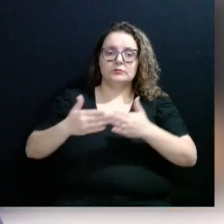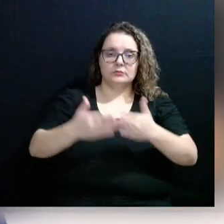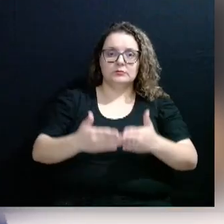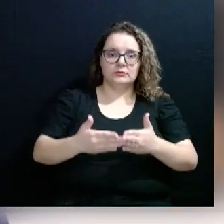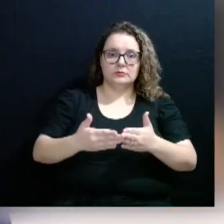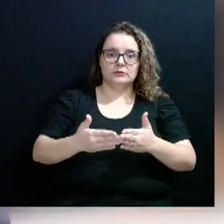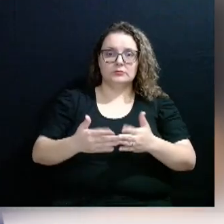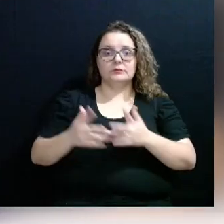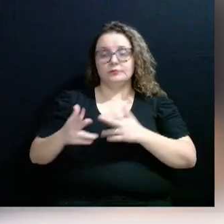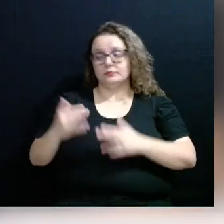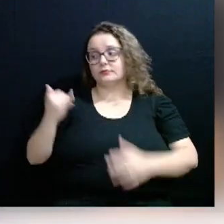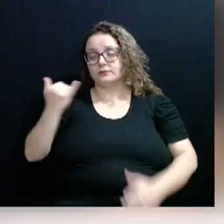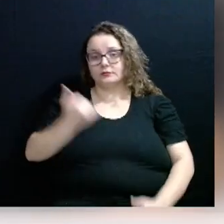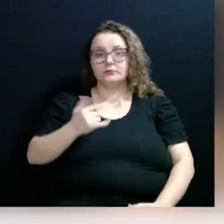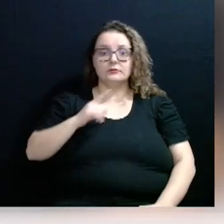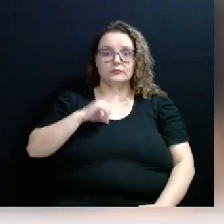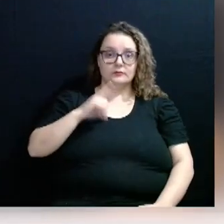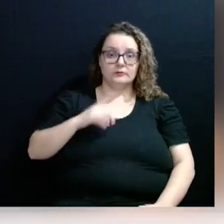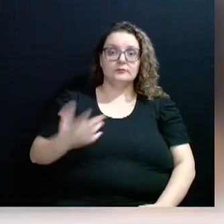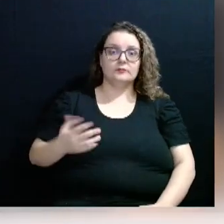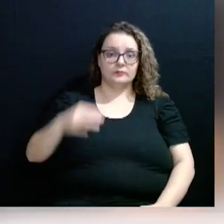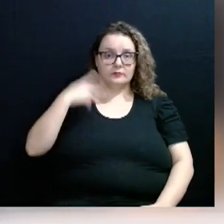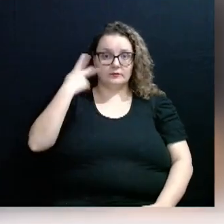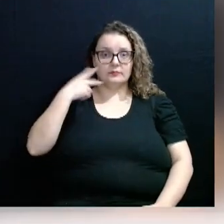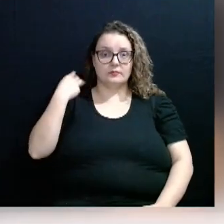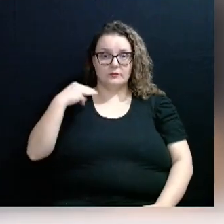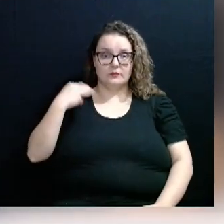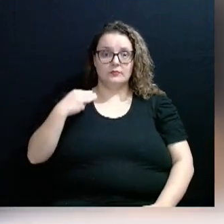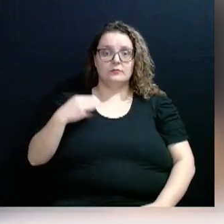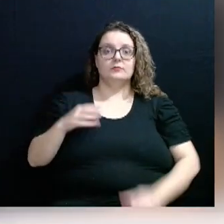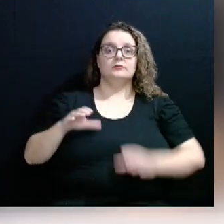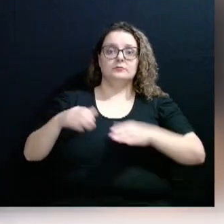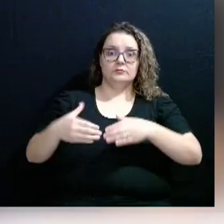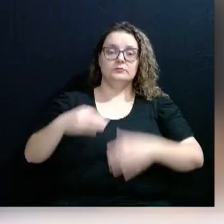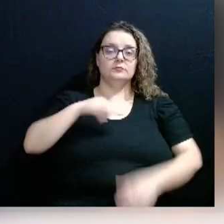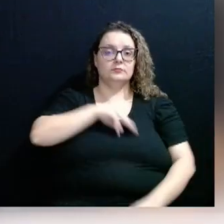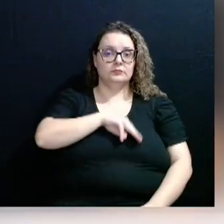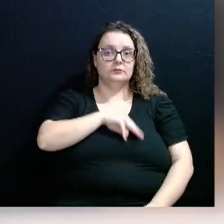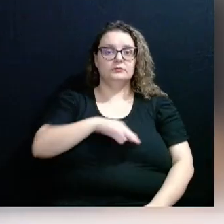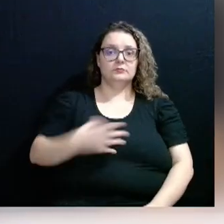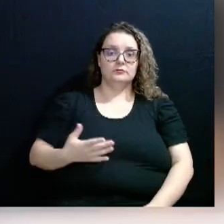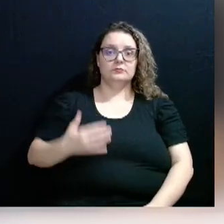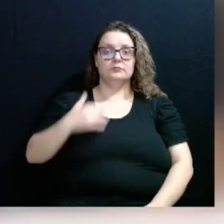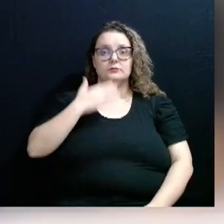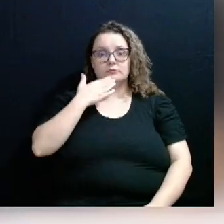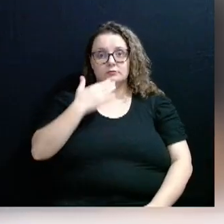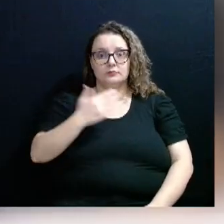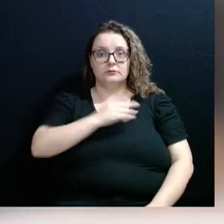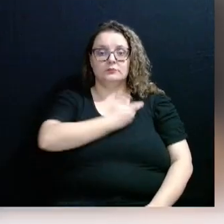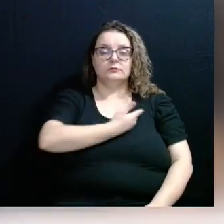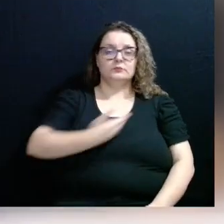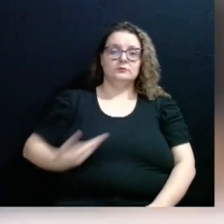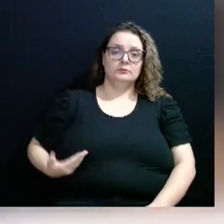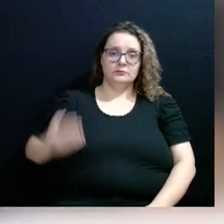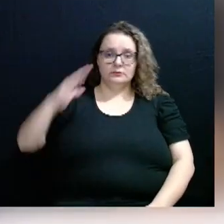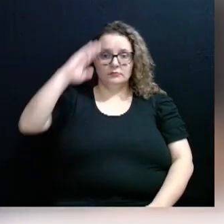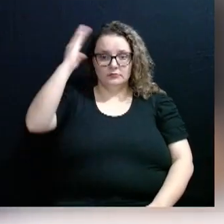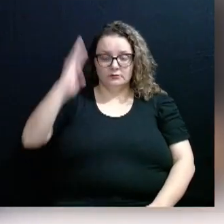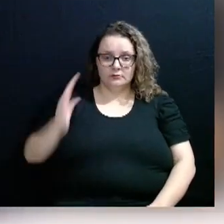nós temos a vereadora Mariana Conte, que compõe essa missão, então a gente apela ao governo brasileiro que faça toda, né, a